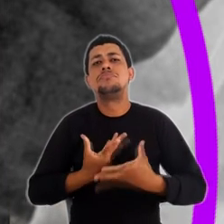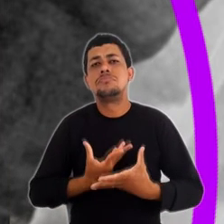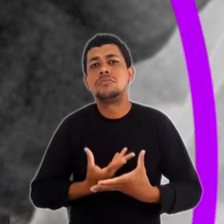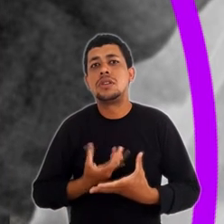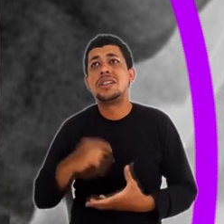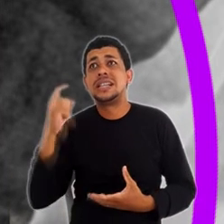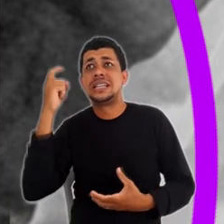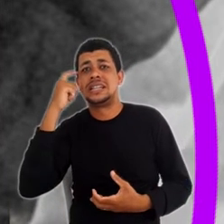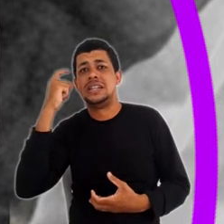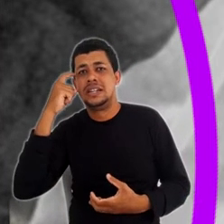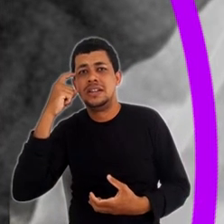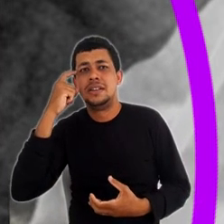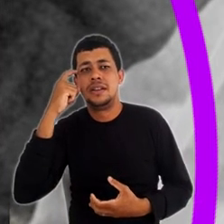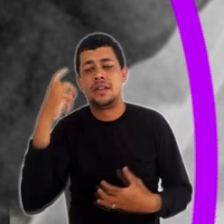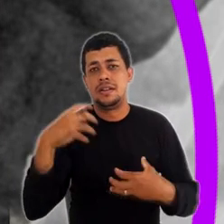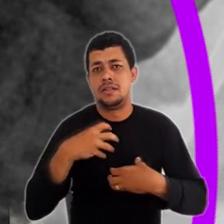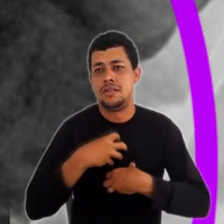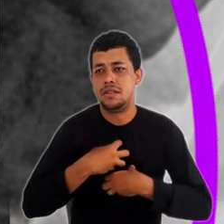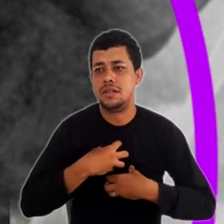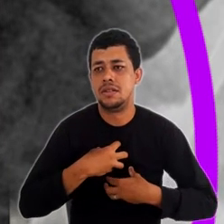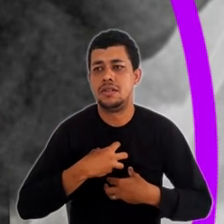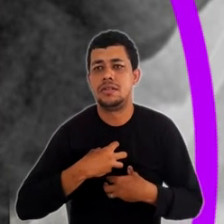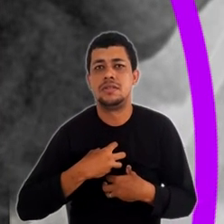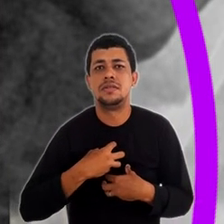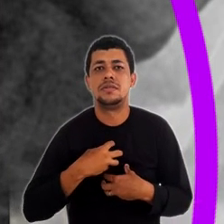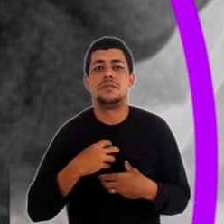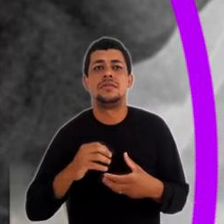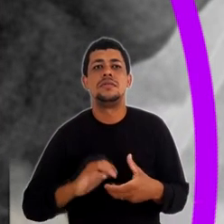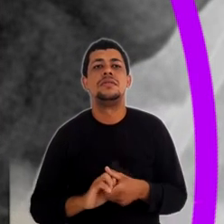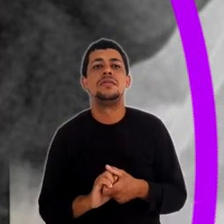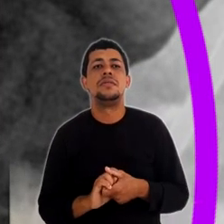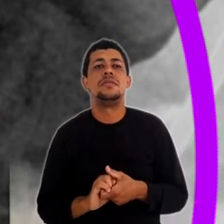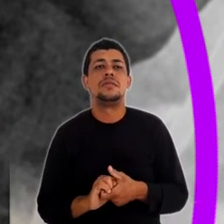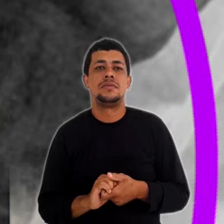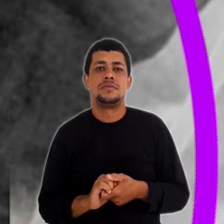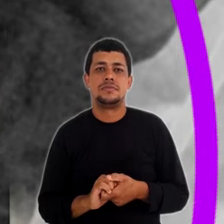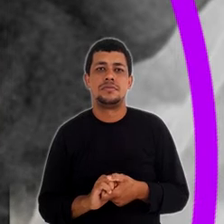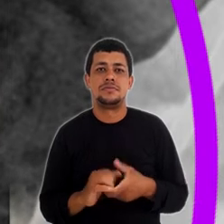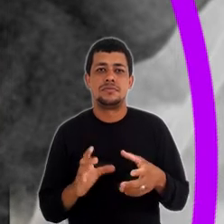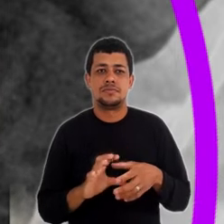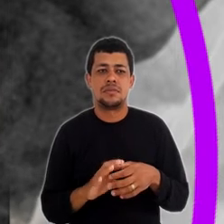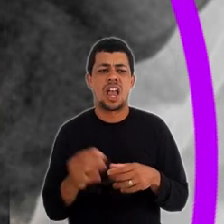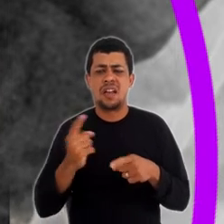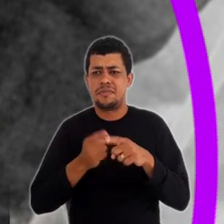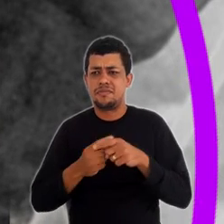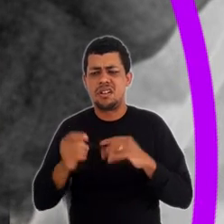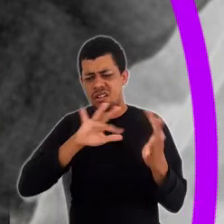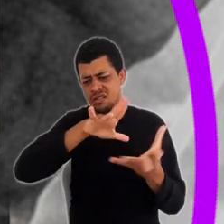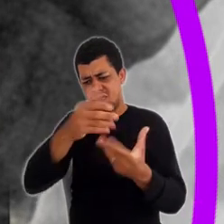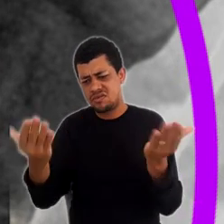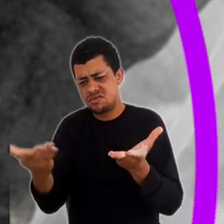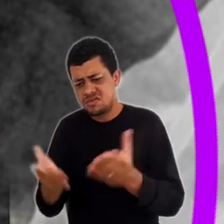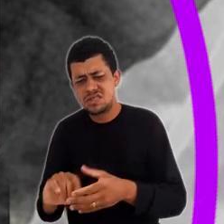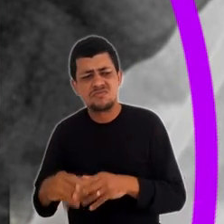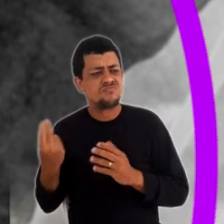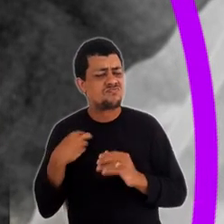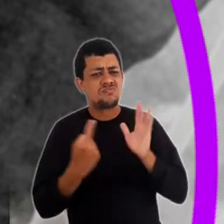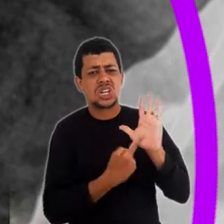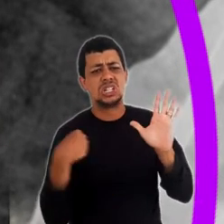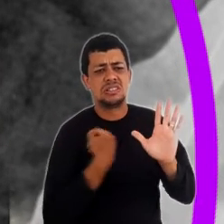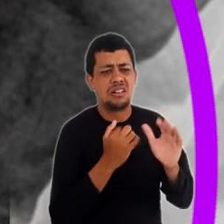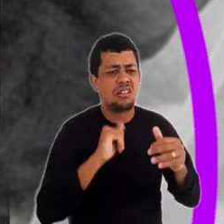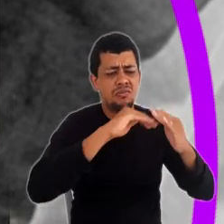vemos que tá sendo mais o pior da sociedade no momento, né, o que tá deixando a gente em uma situação ruim de vulnerabilidade,